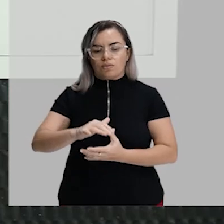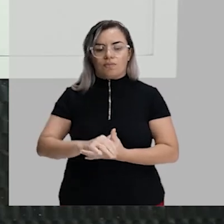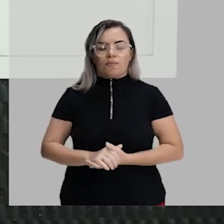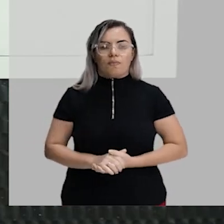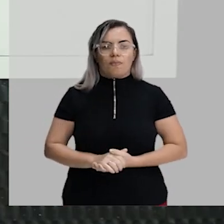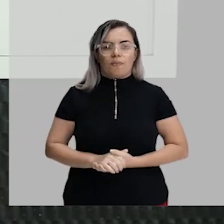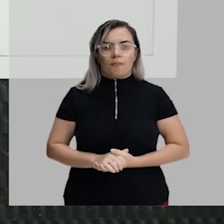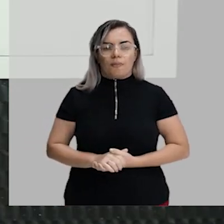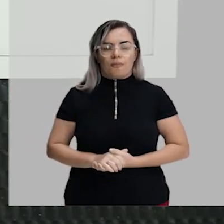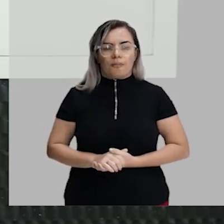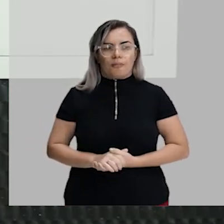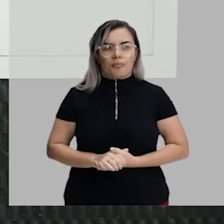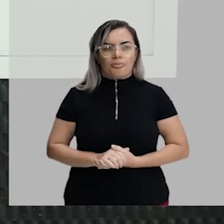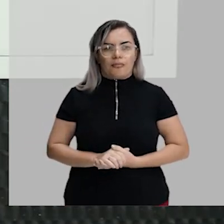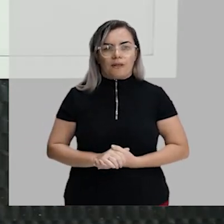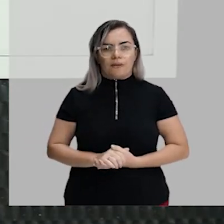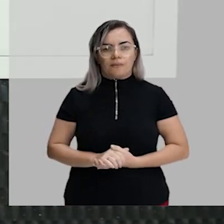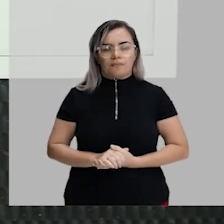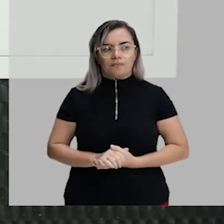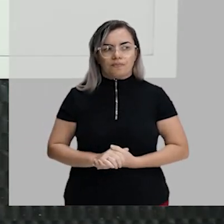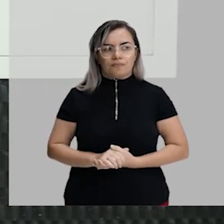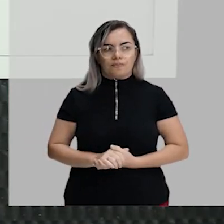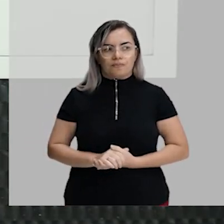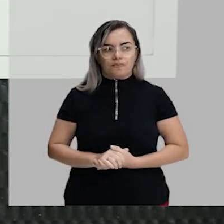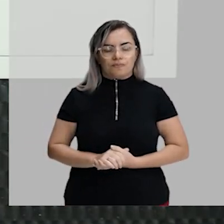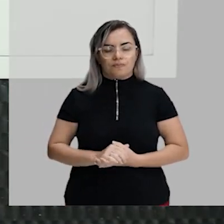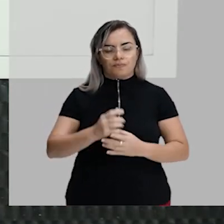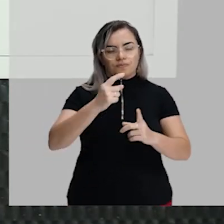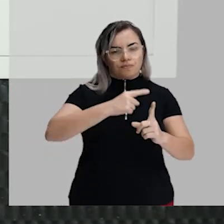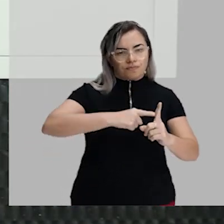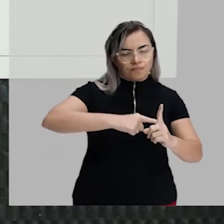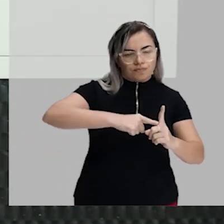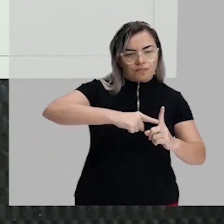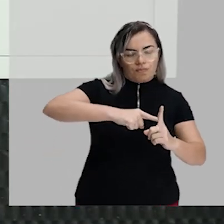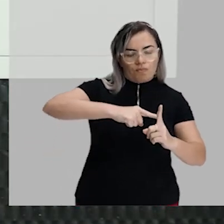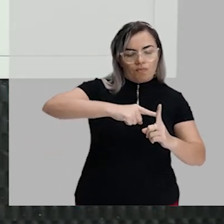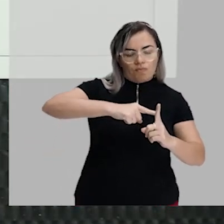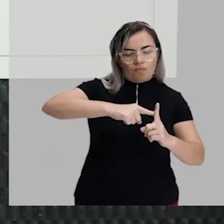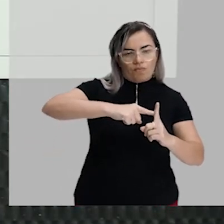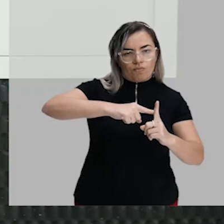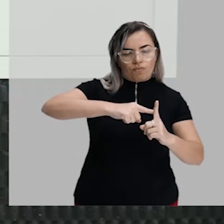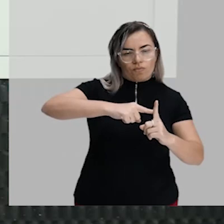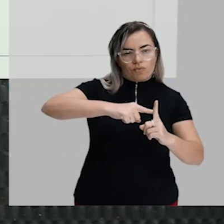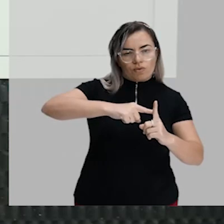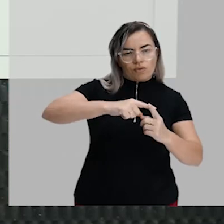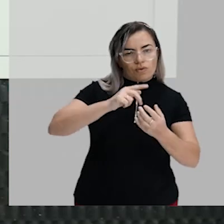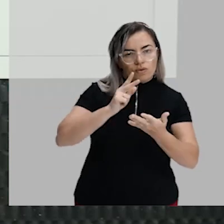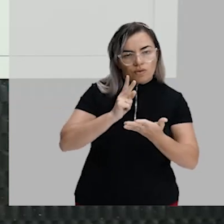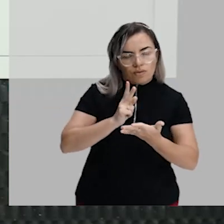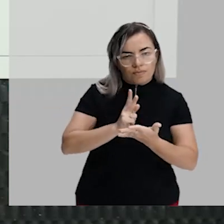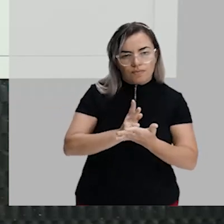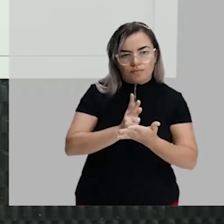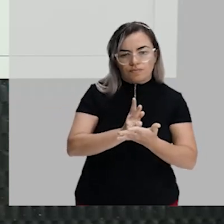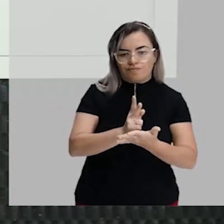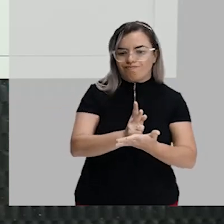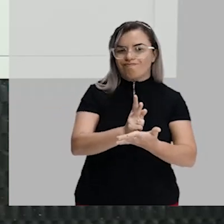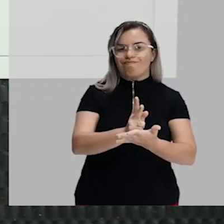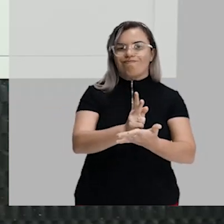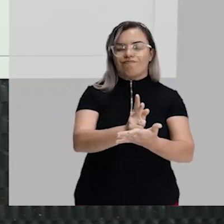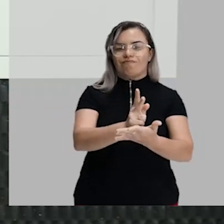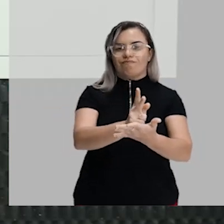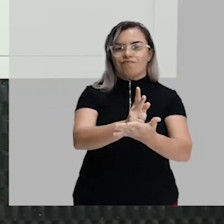estado, certo? A temperatura, ela permanece